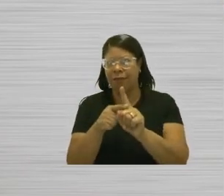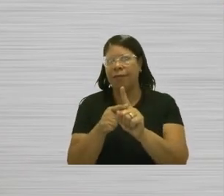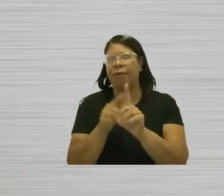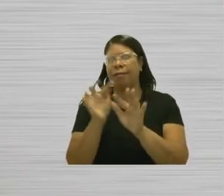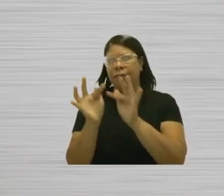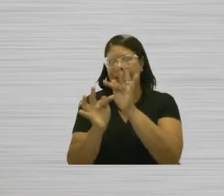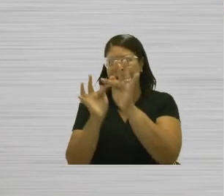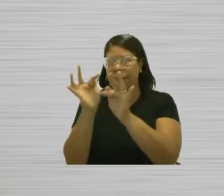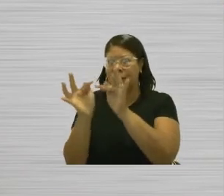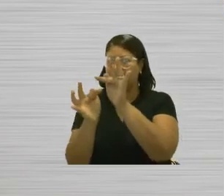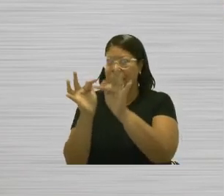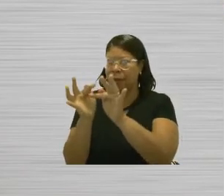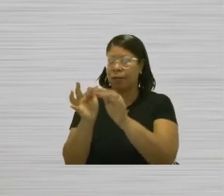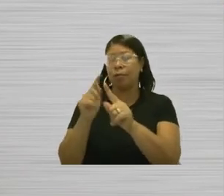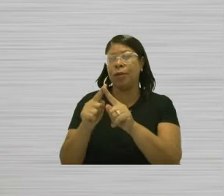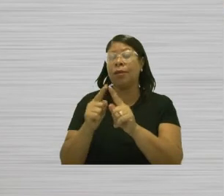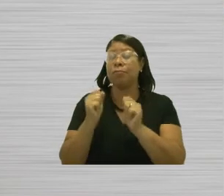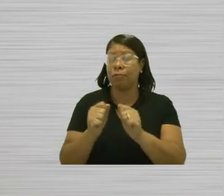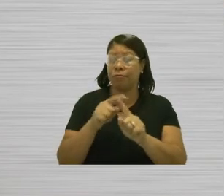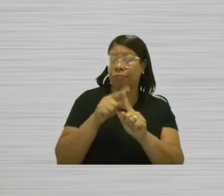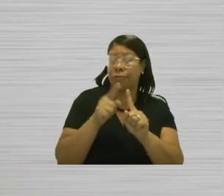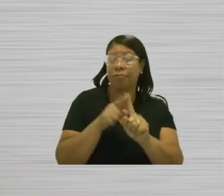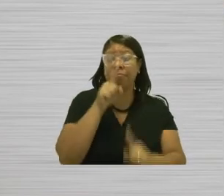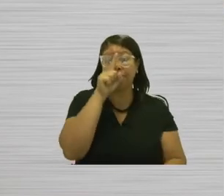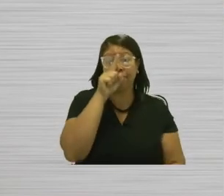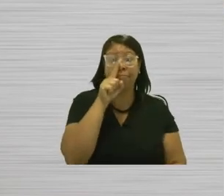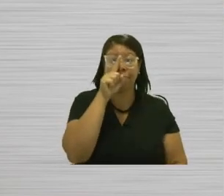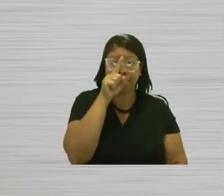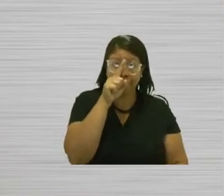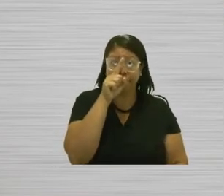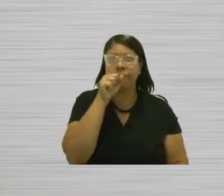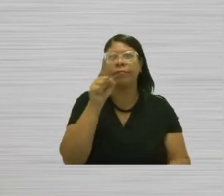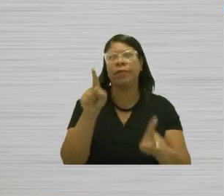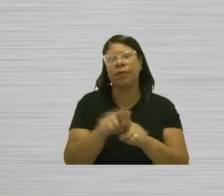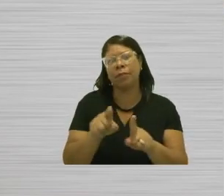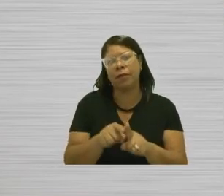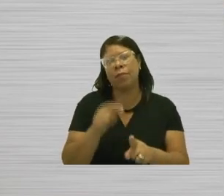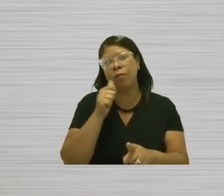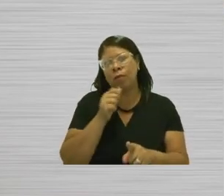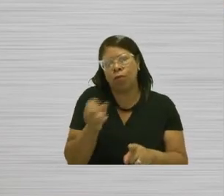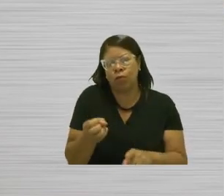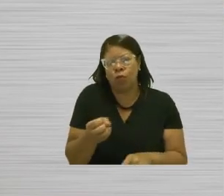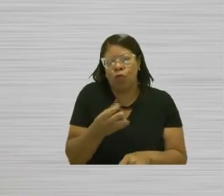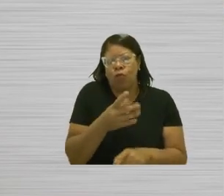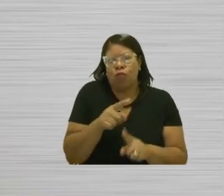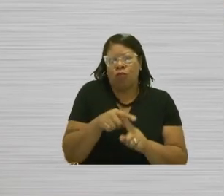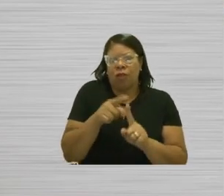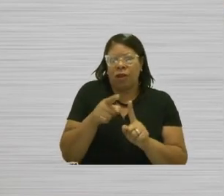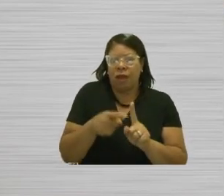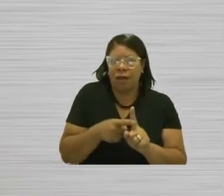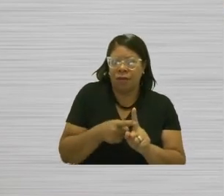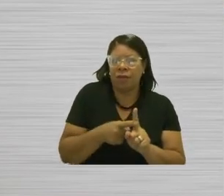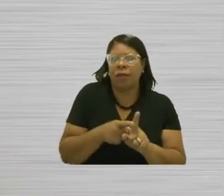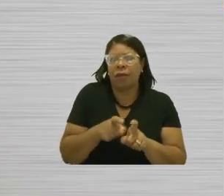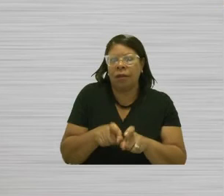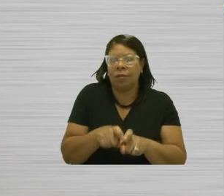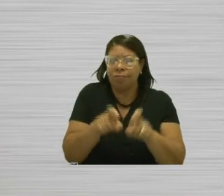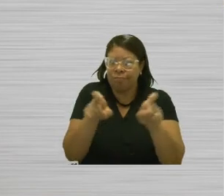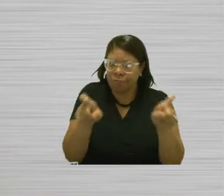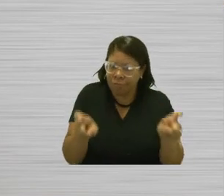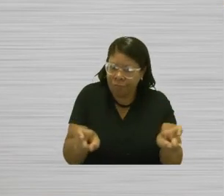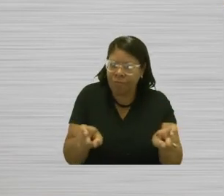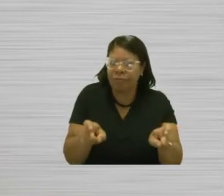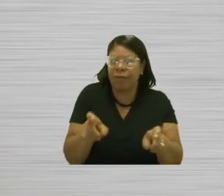não habitual, além de mulheres que iniciaram o atendimento para patologias genitais.